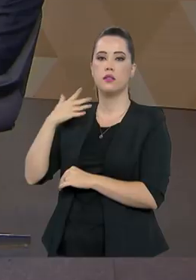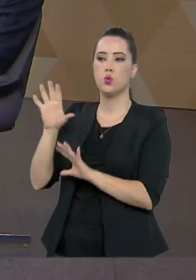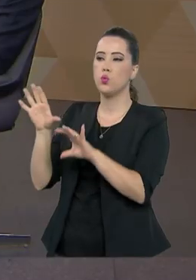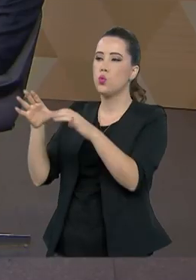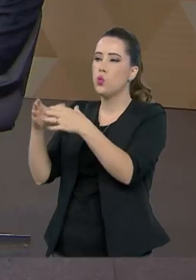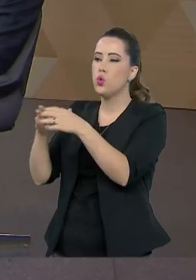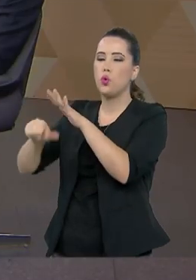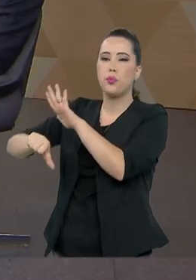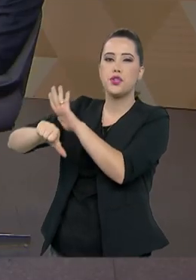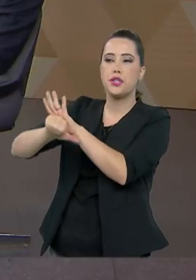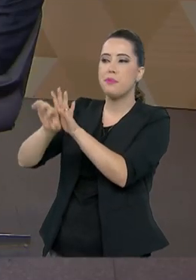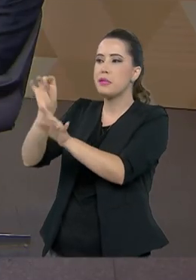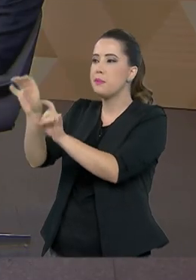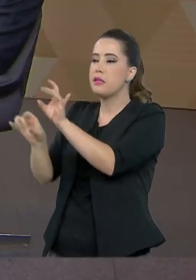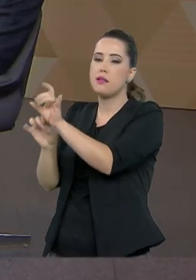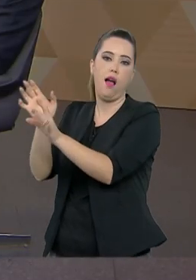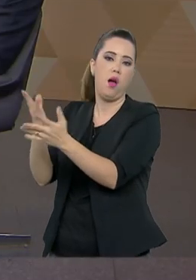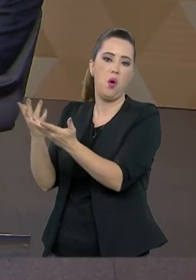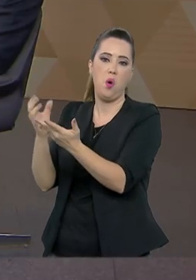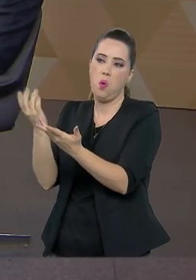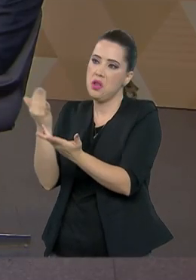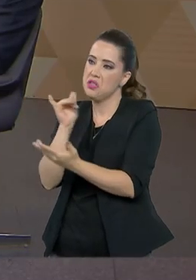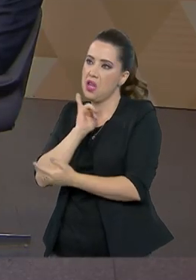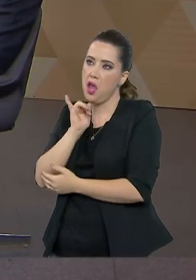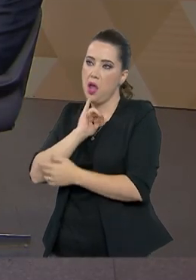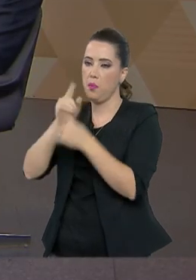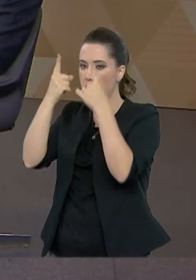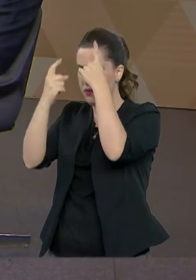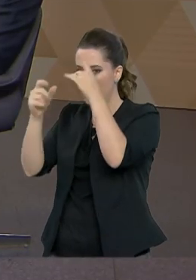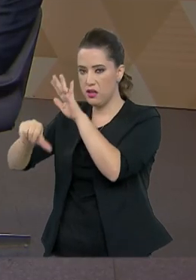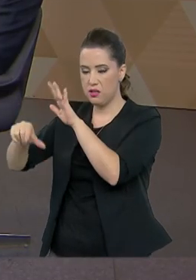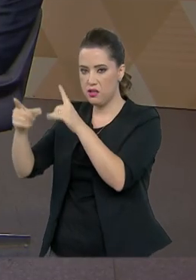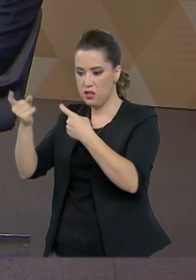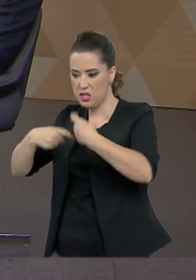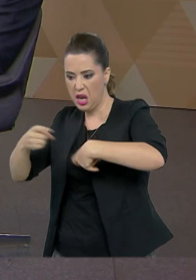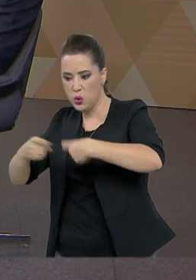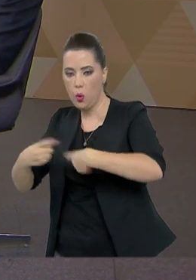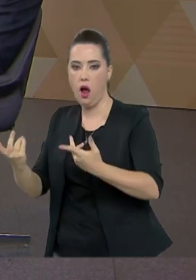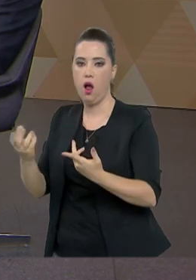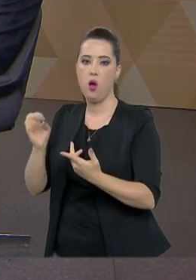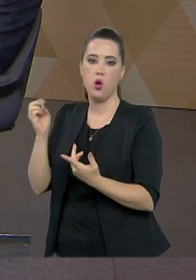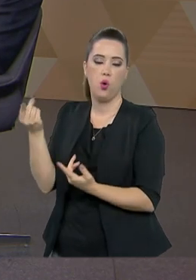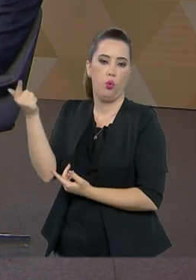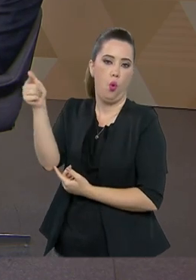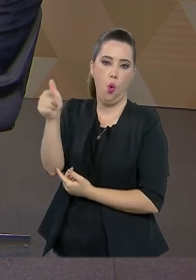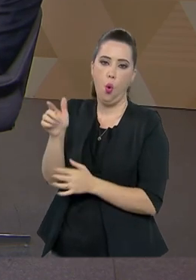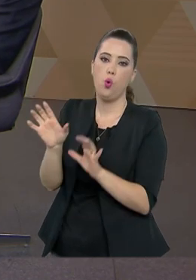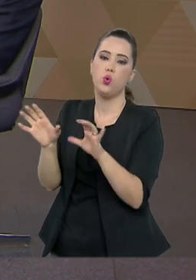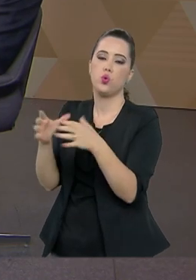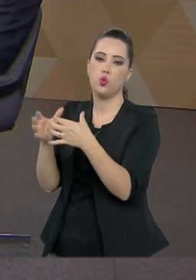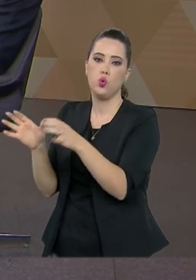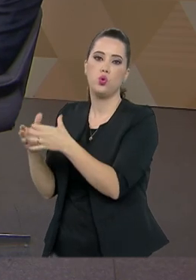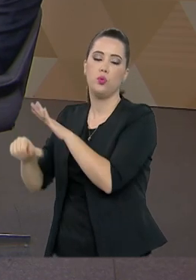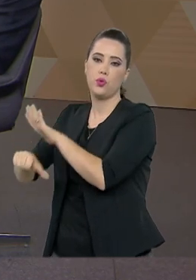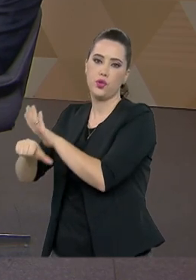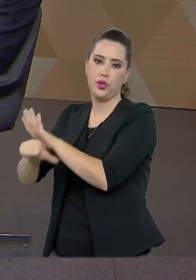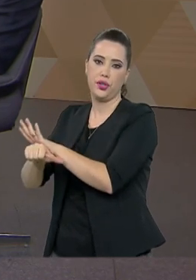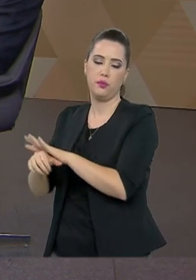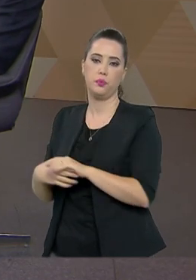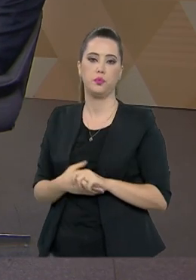específica, crimes sexuais, por exemplo, ou é generalizado em diferentes tipos de crimes?